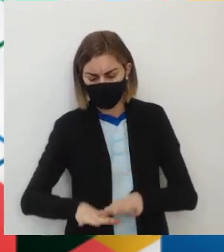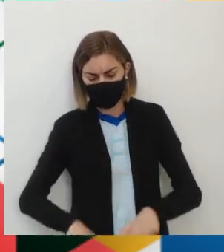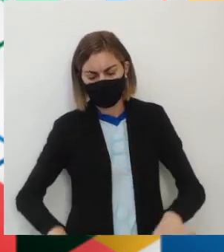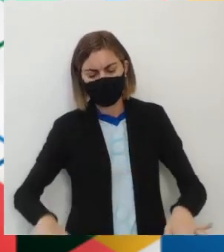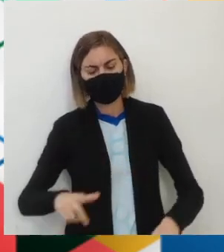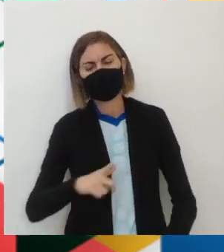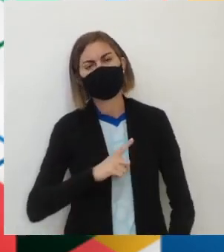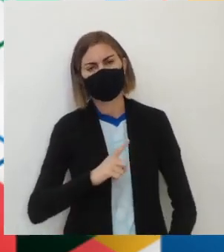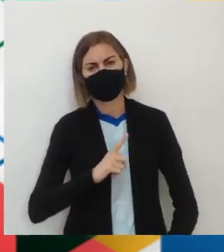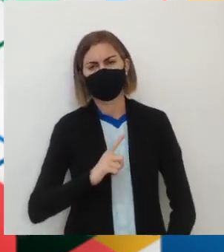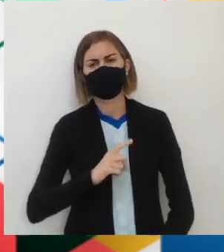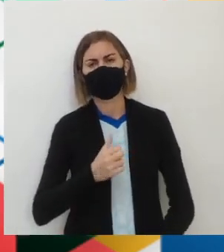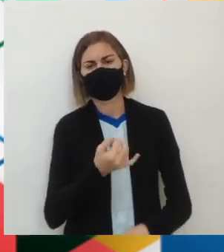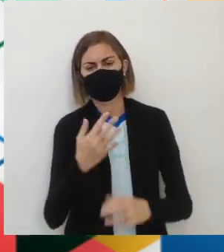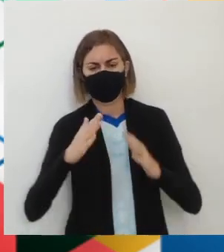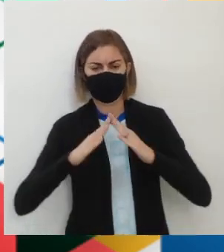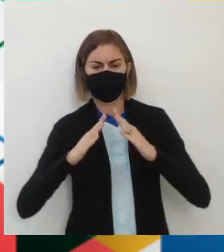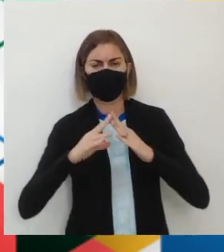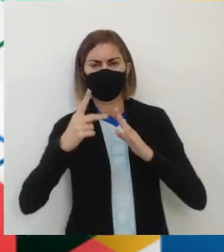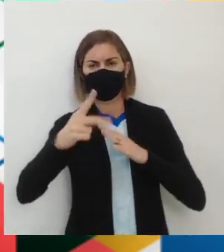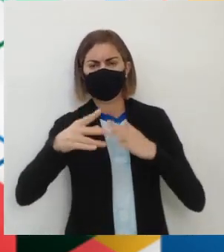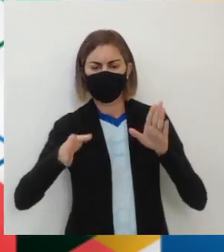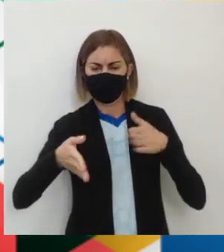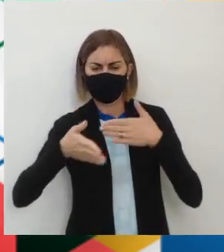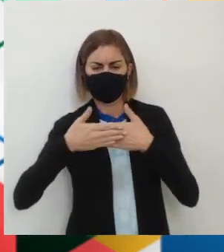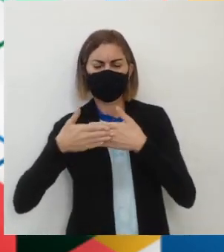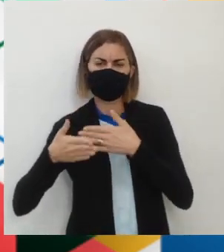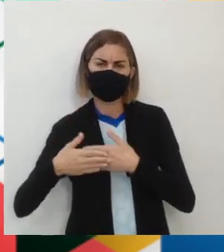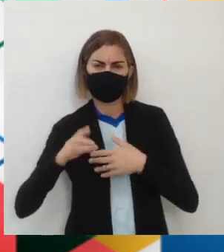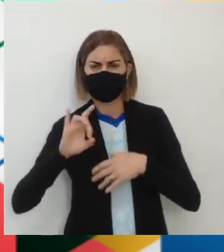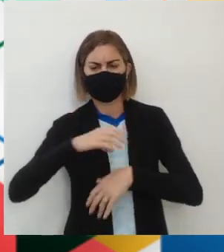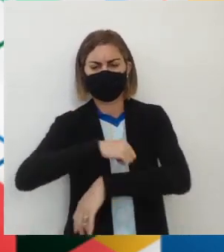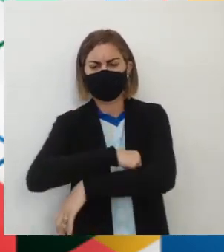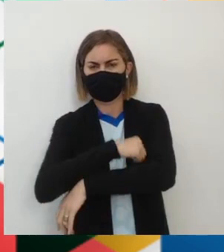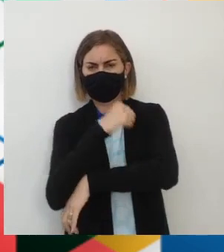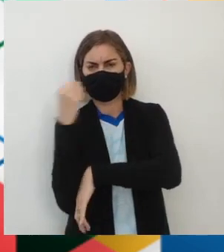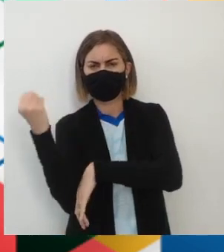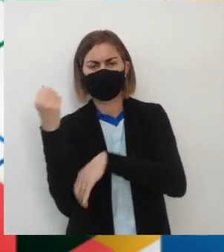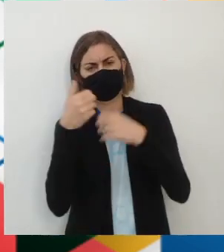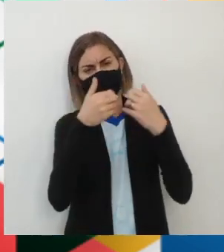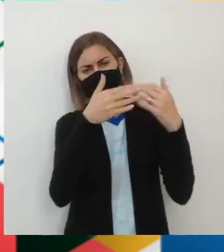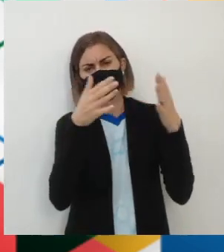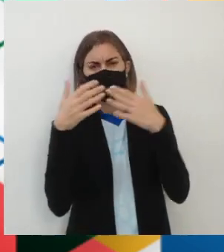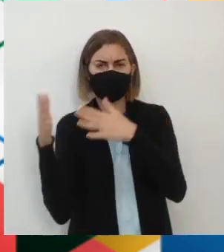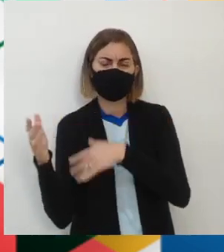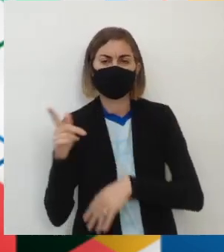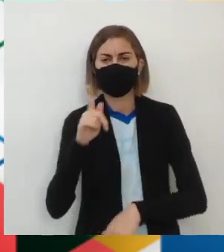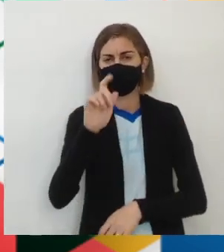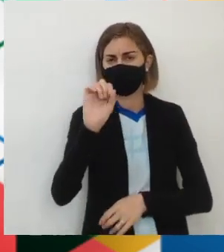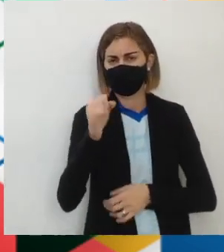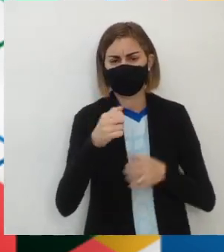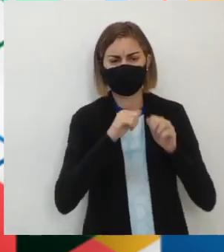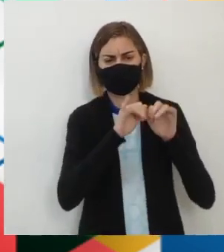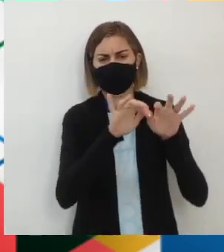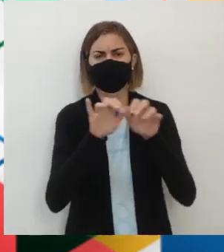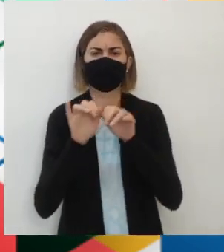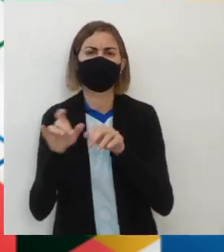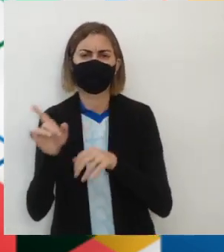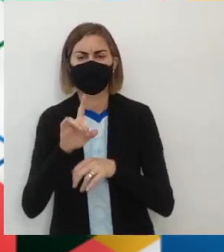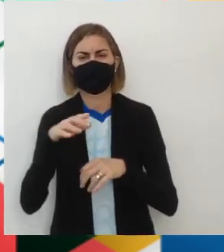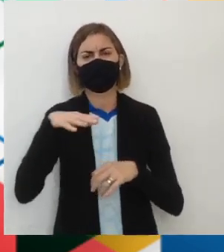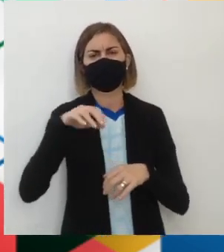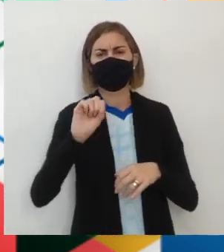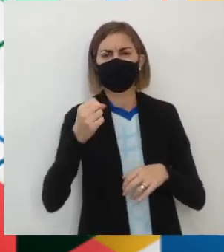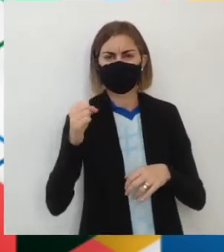você tiver com a sua casa fechada, somente janelas abertas, esse gás não vai ser dissipado, porque a